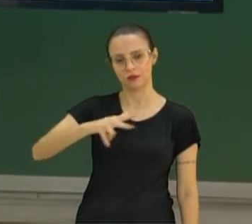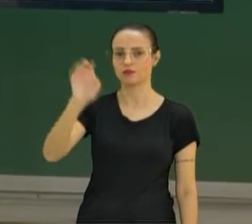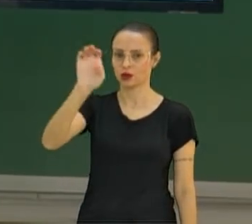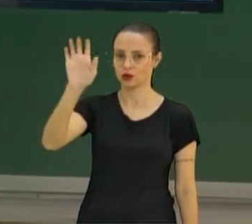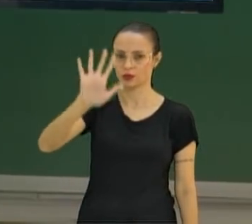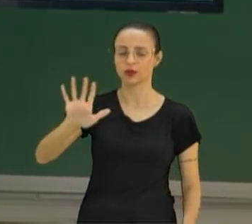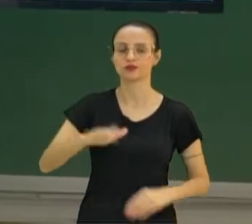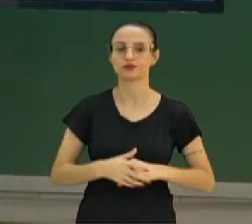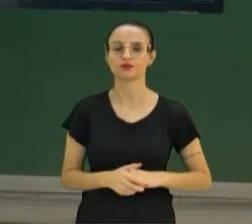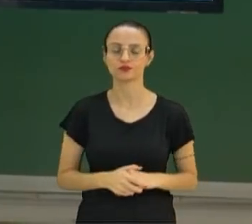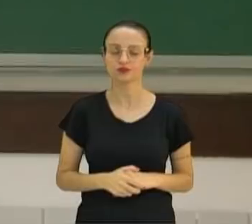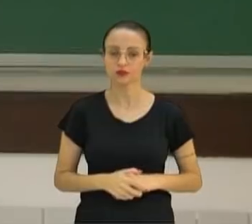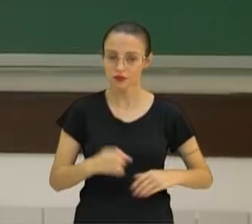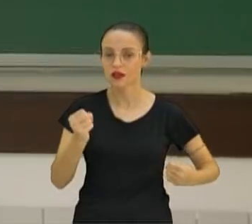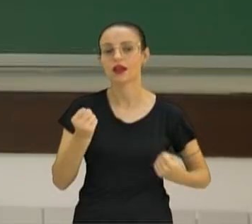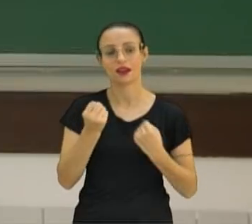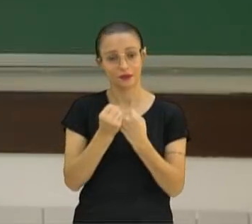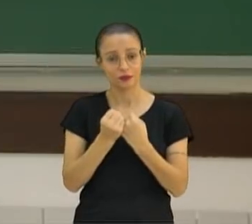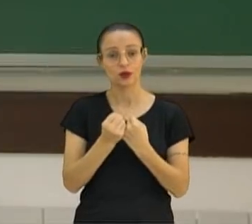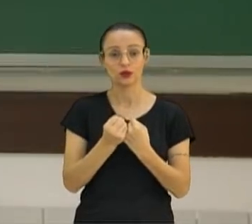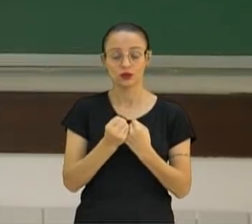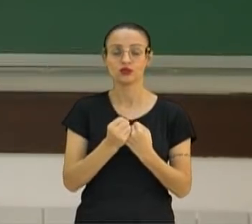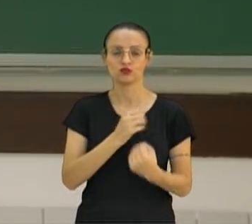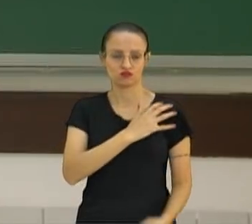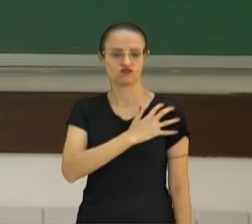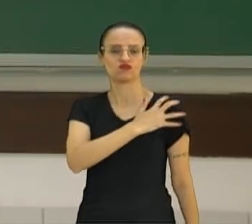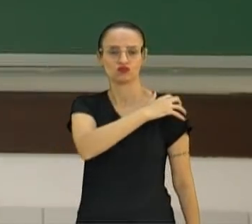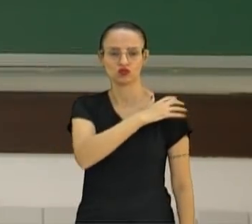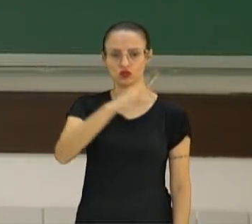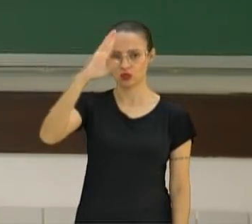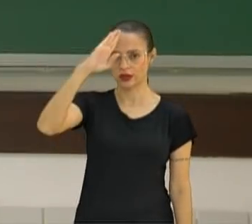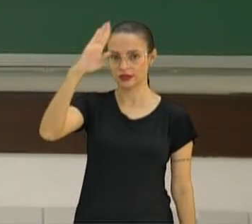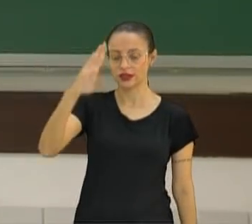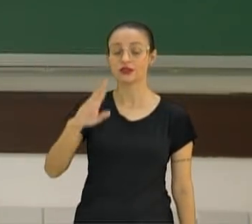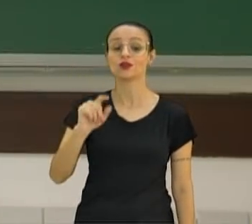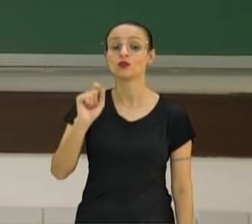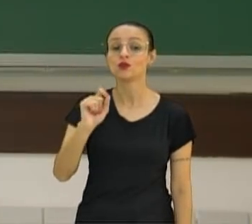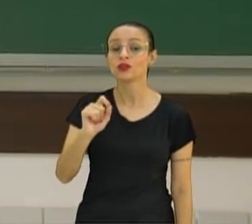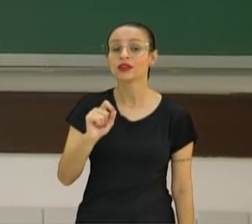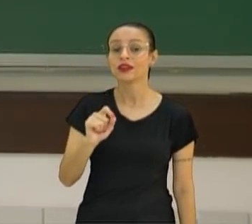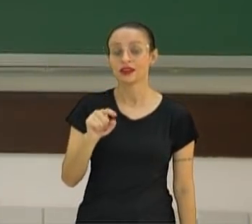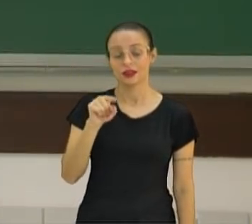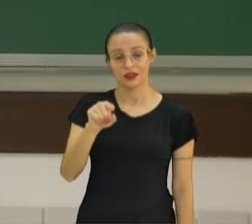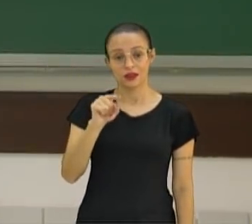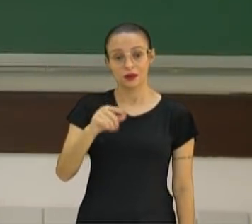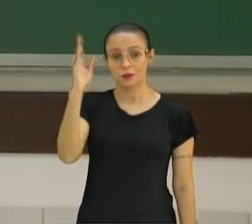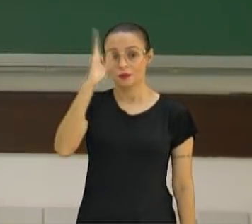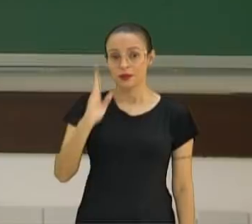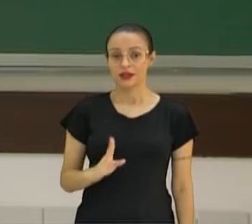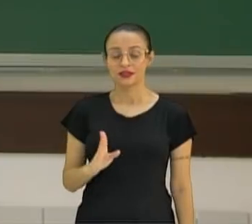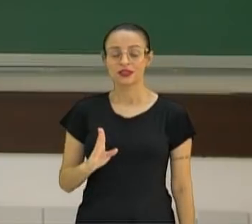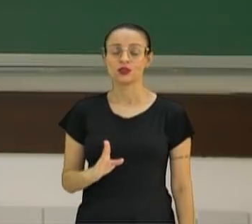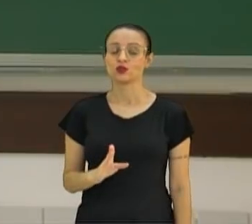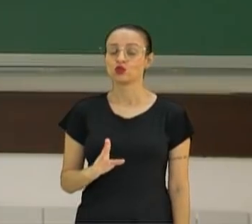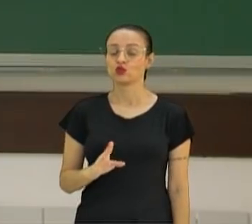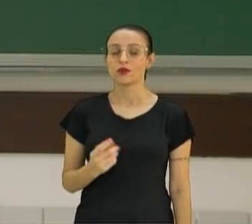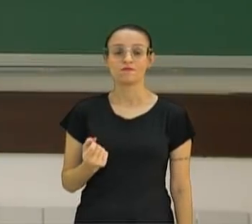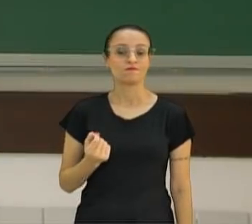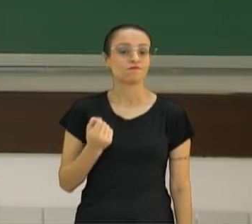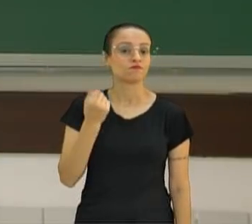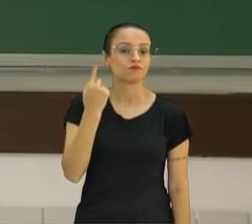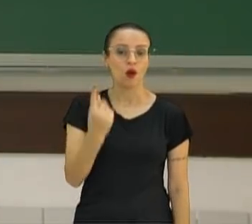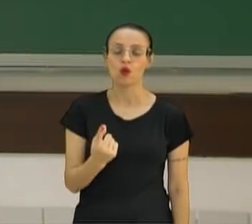o apoio do Exército, o Brasil deixa de ser uma monarquia, lembrando que o Brasil foi uma rara exceção na América